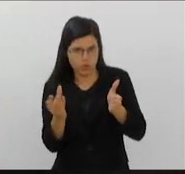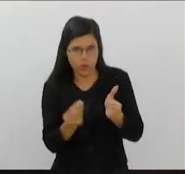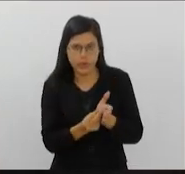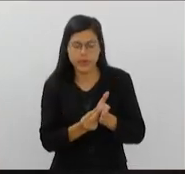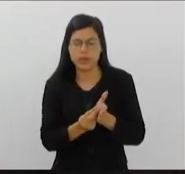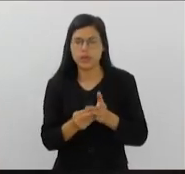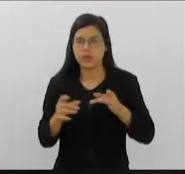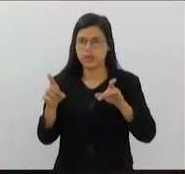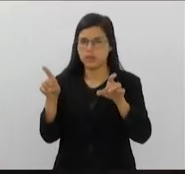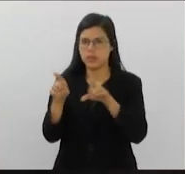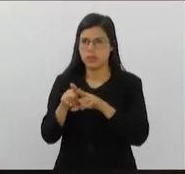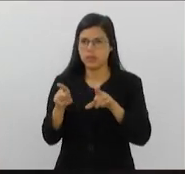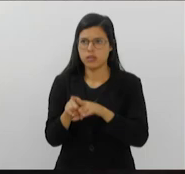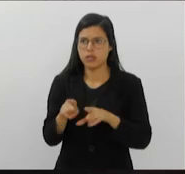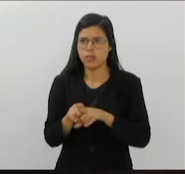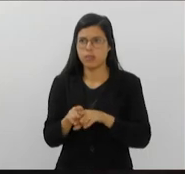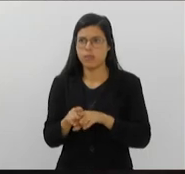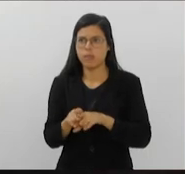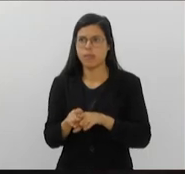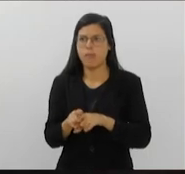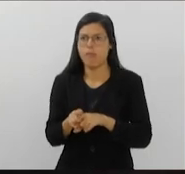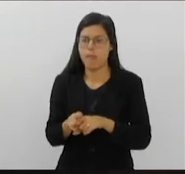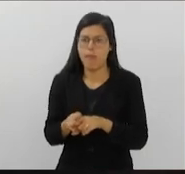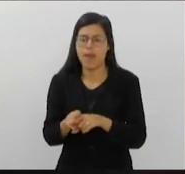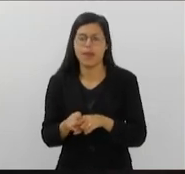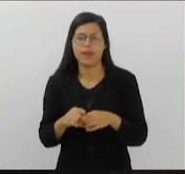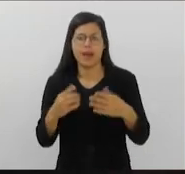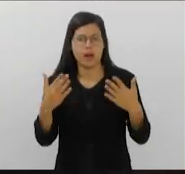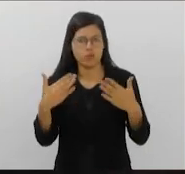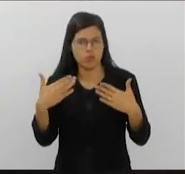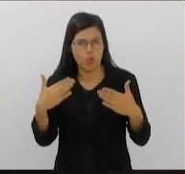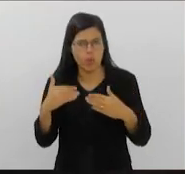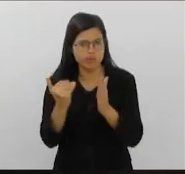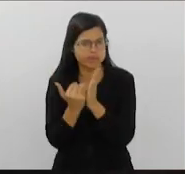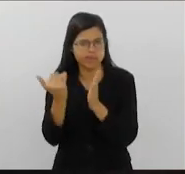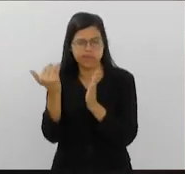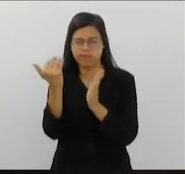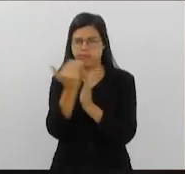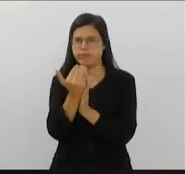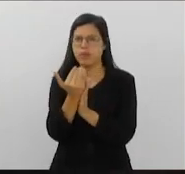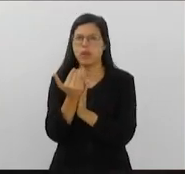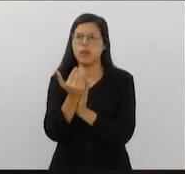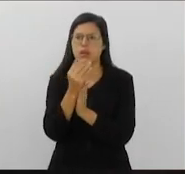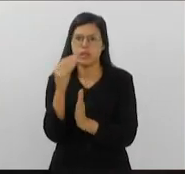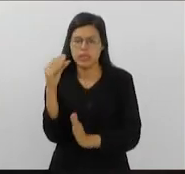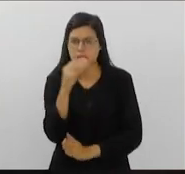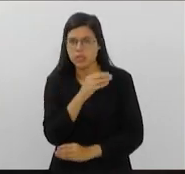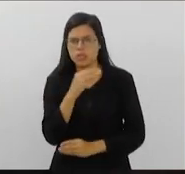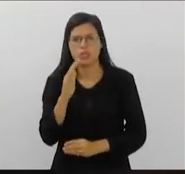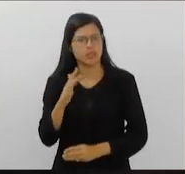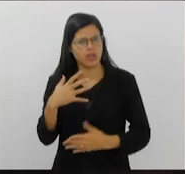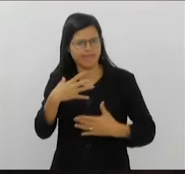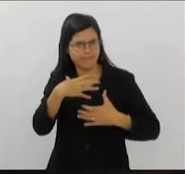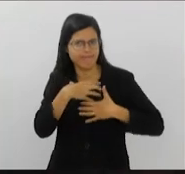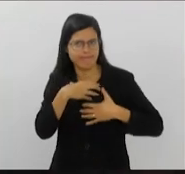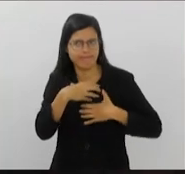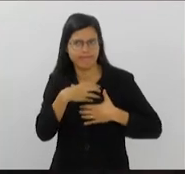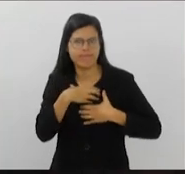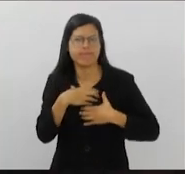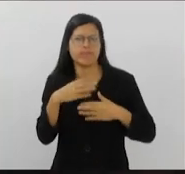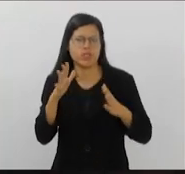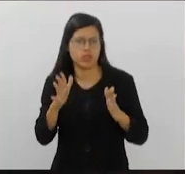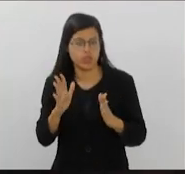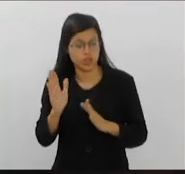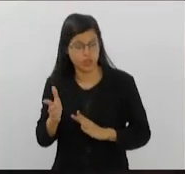ocorrências sucessivas de ondas e ilhas de calor. Então, isso já tem afetado, e a gente já tem sentido isso na pele.